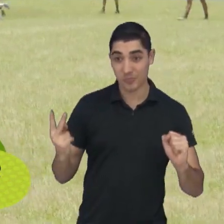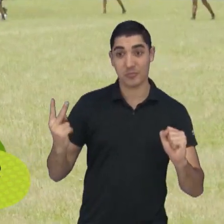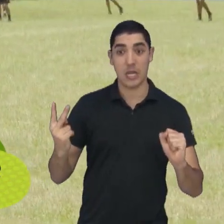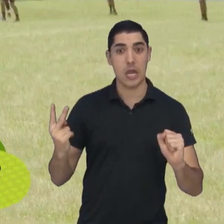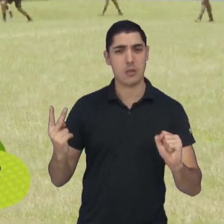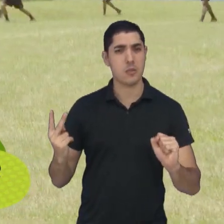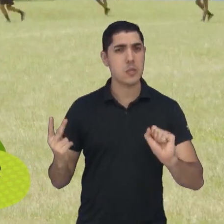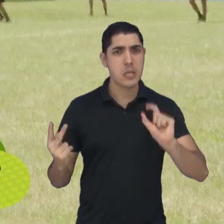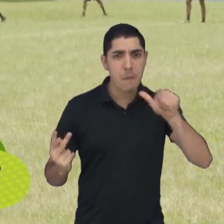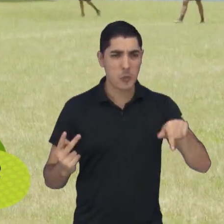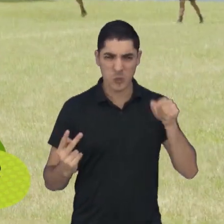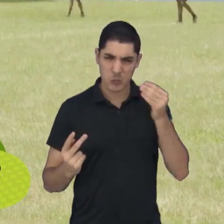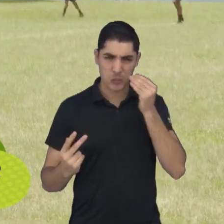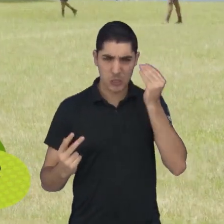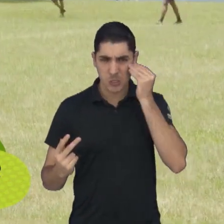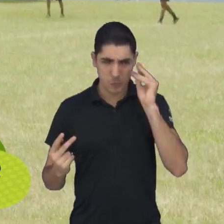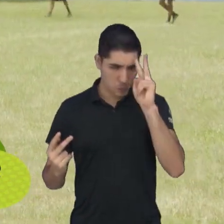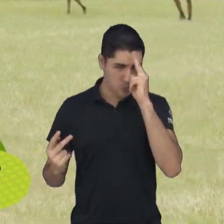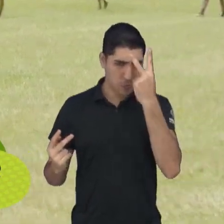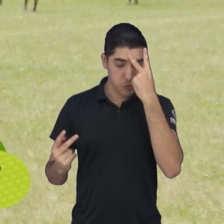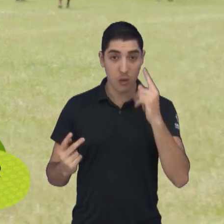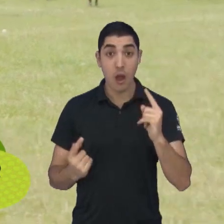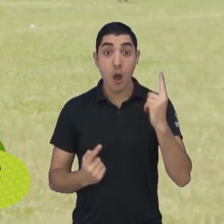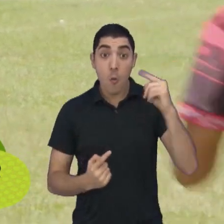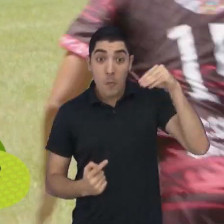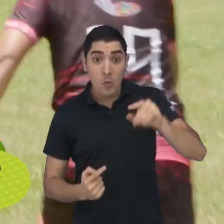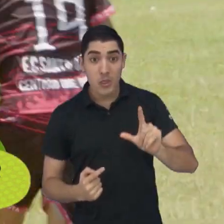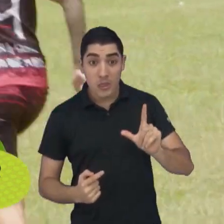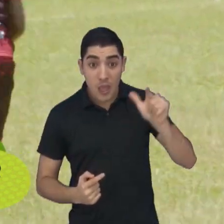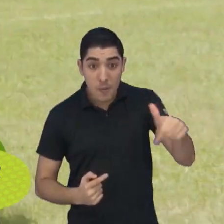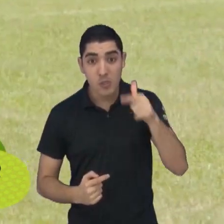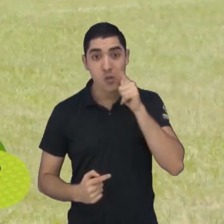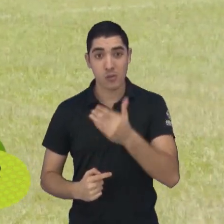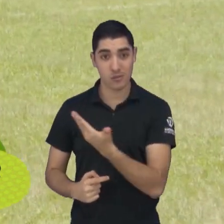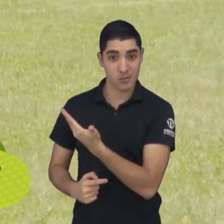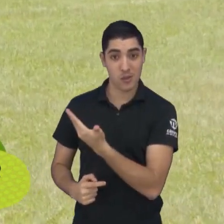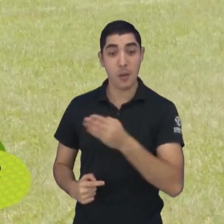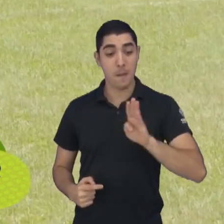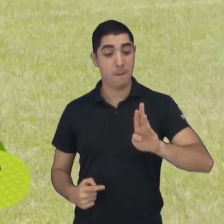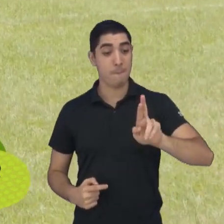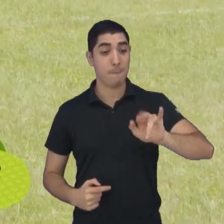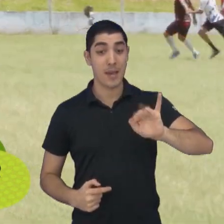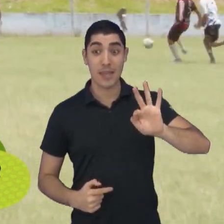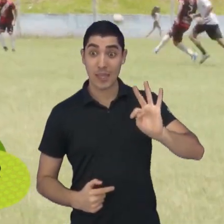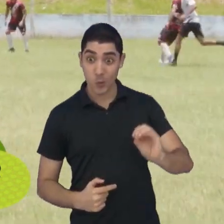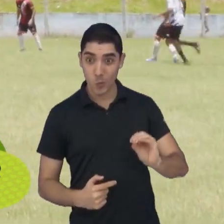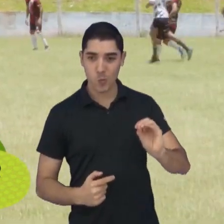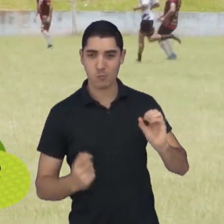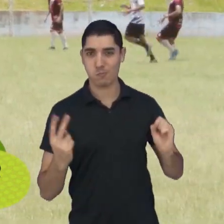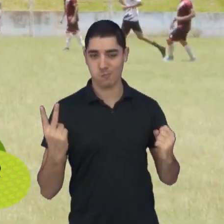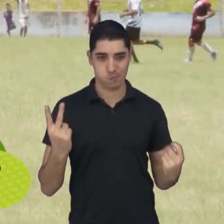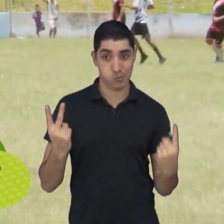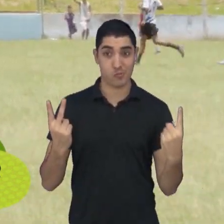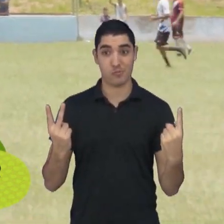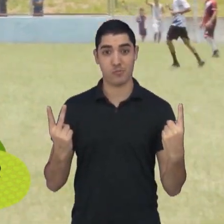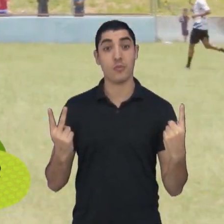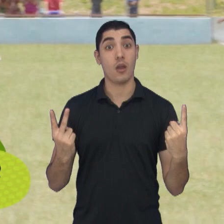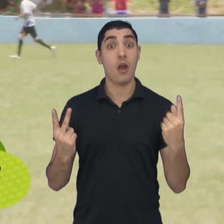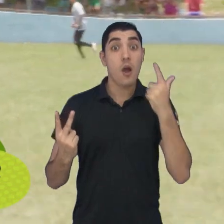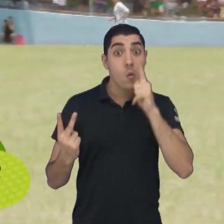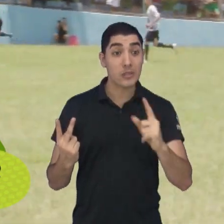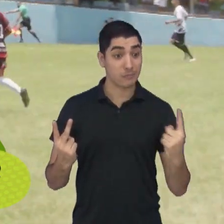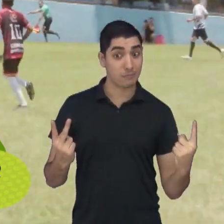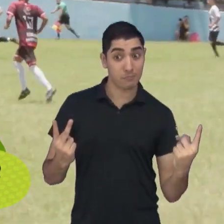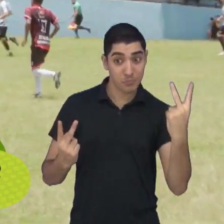Santa Cruz, que diminuiu 1 minuto depois, nesse gol do Brito, 2-1. E aos 15, um empate,